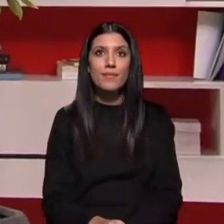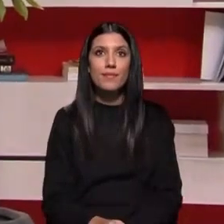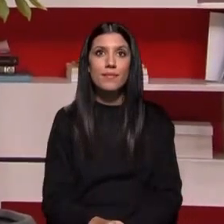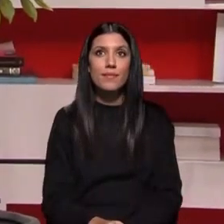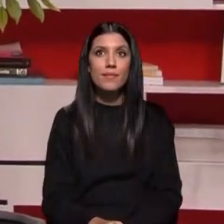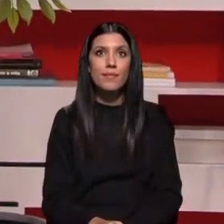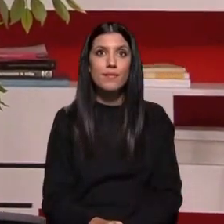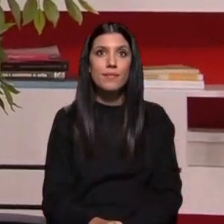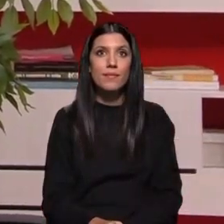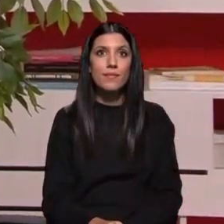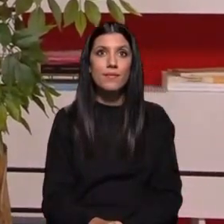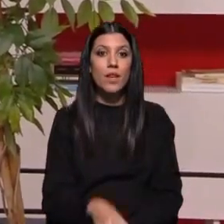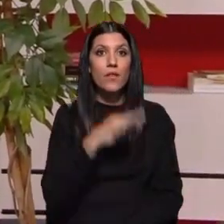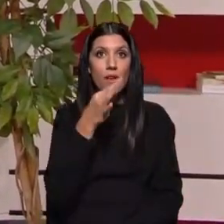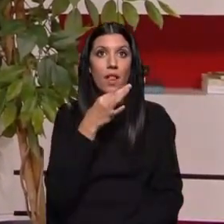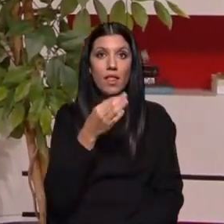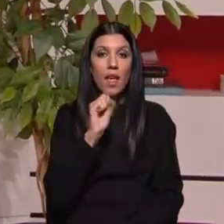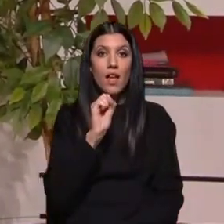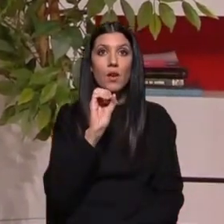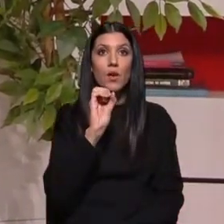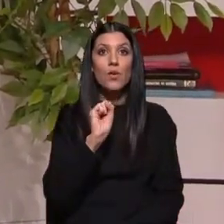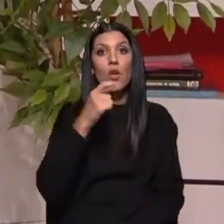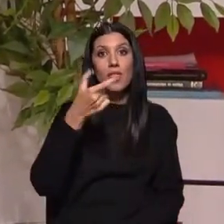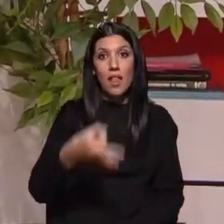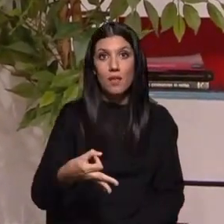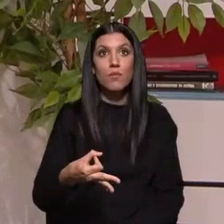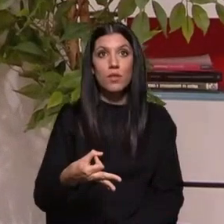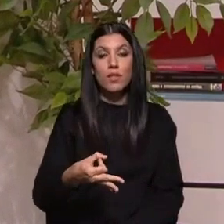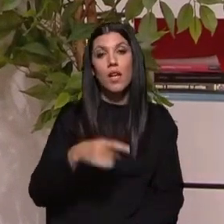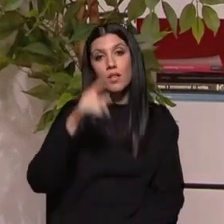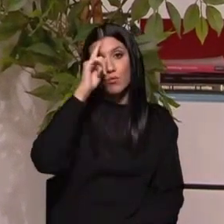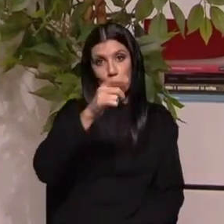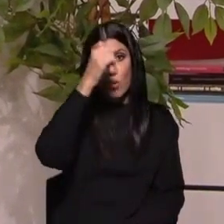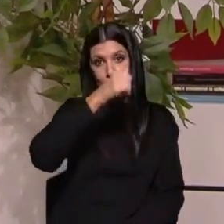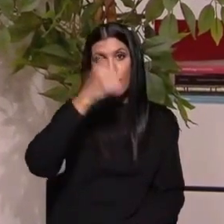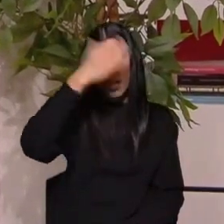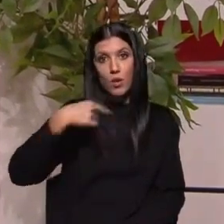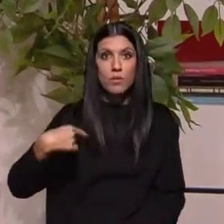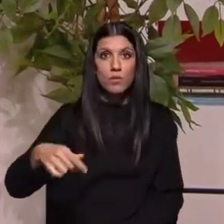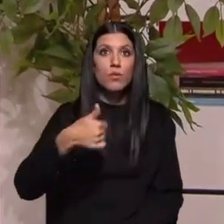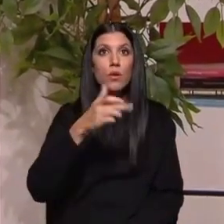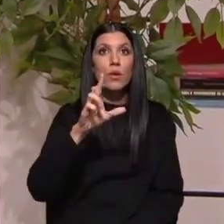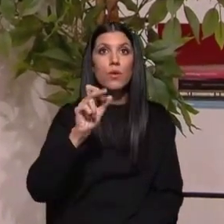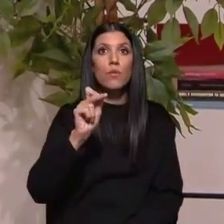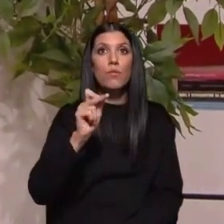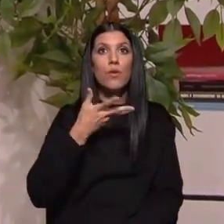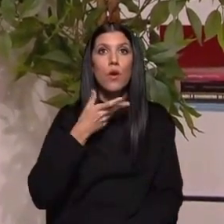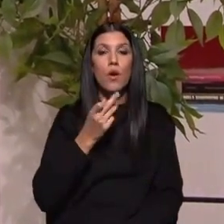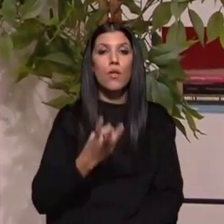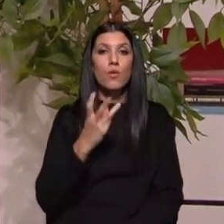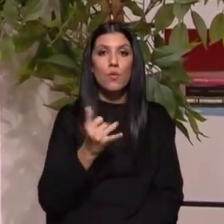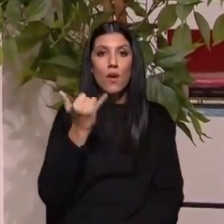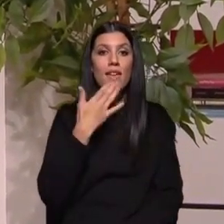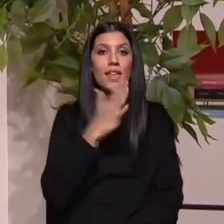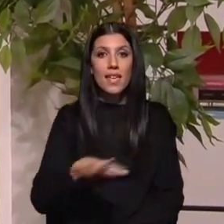Entretanto, vamos falar sobre o Got Talent Portugal, que, como sabe, dá todos os domingos à noite na RTP. Os Broadway Kids estão na grande final. Ora,